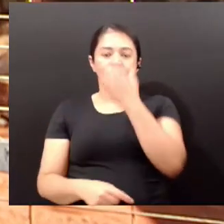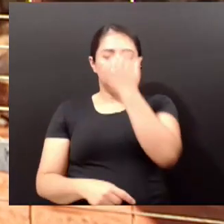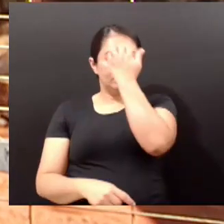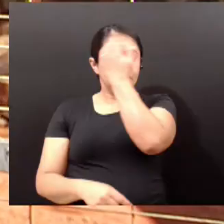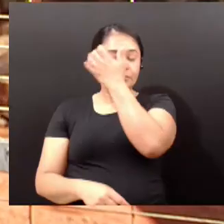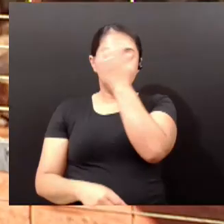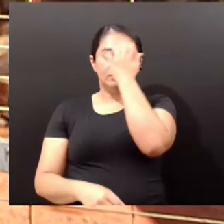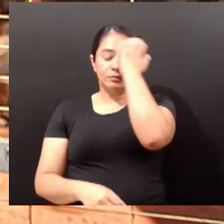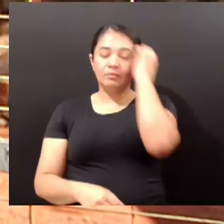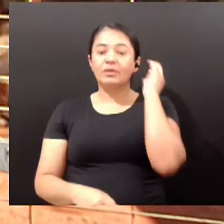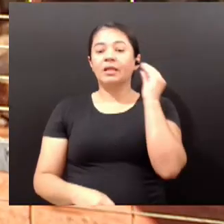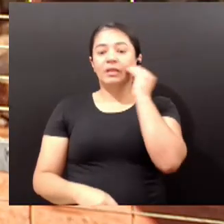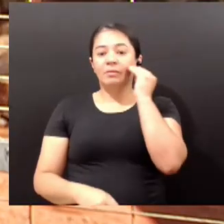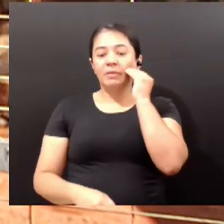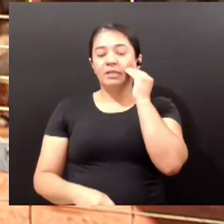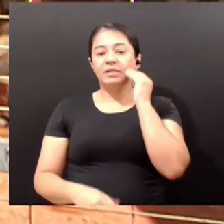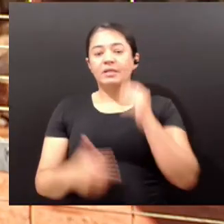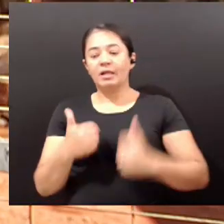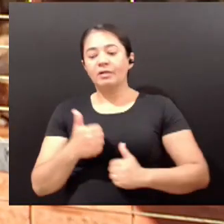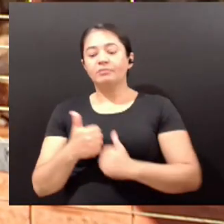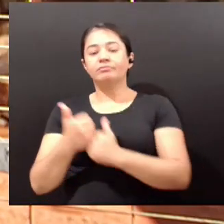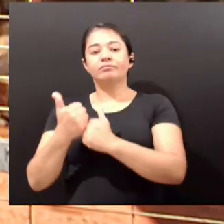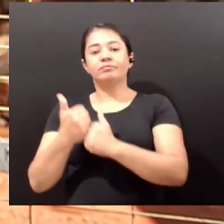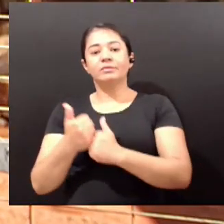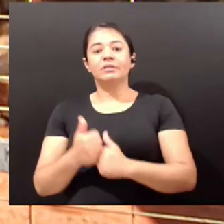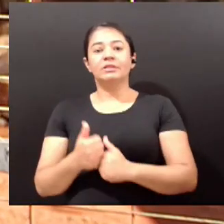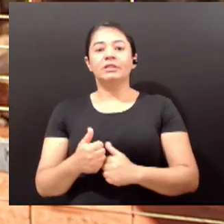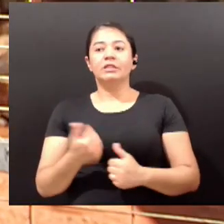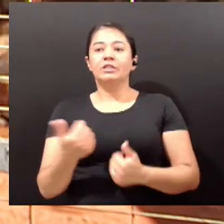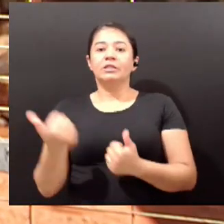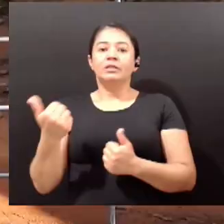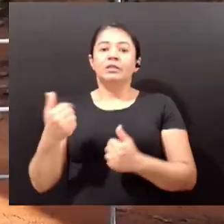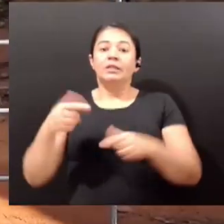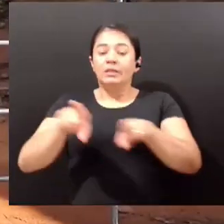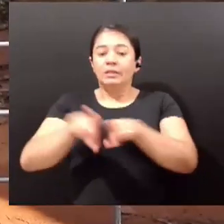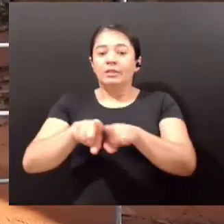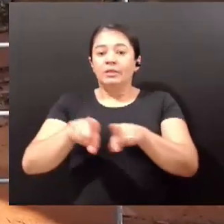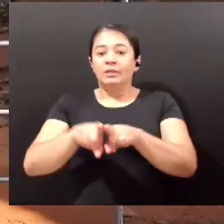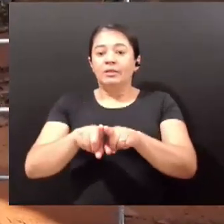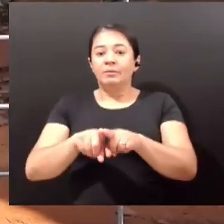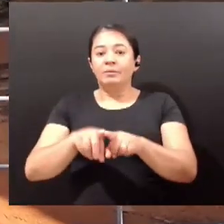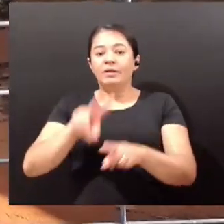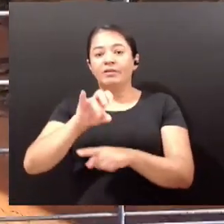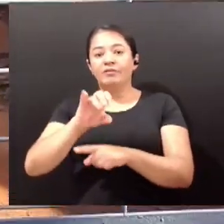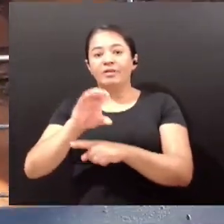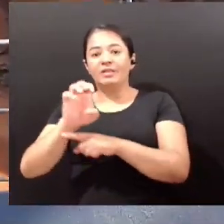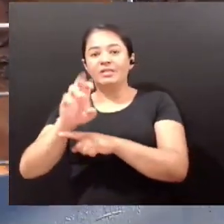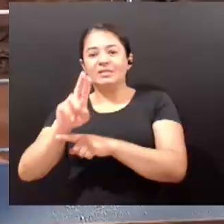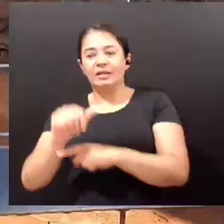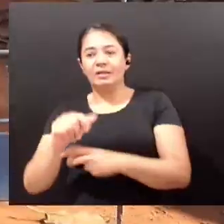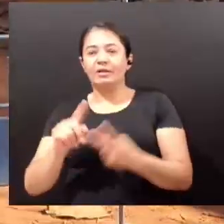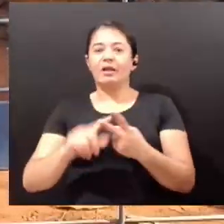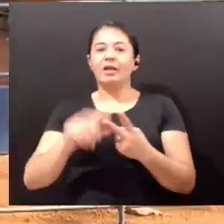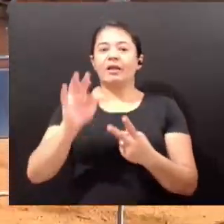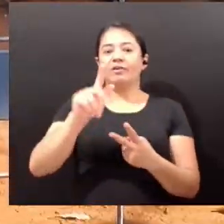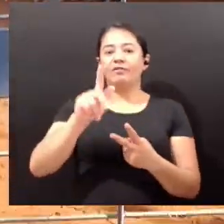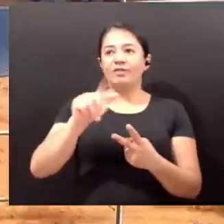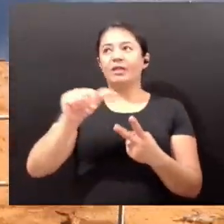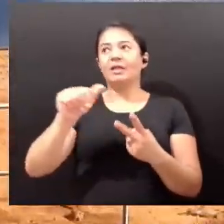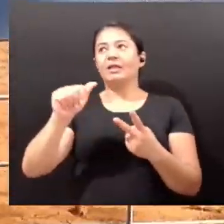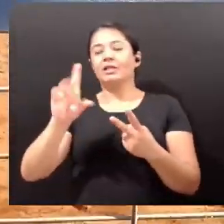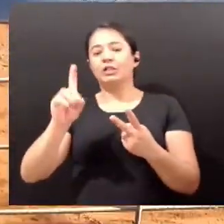também suprir essas outras necessidades, além de vísceras, fígado, pedaço de coração, e assim